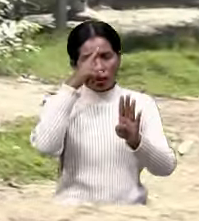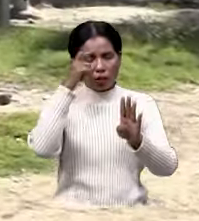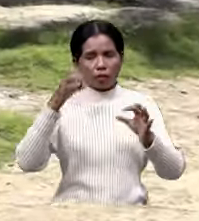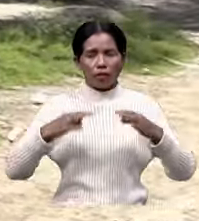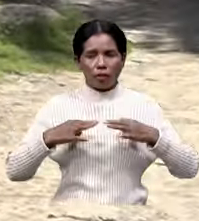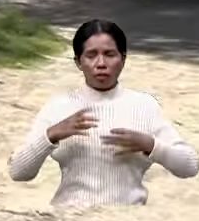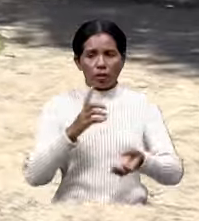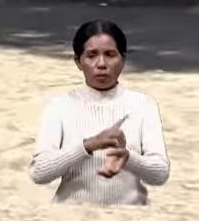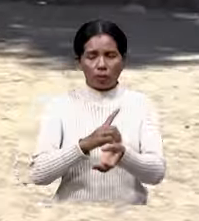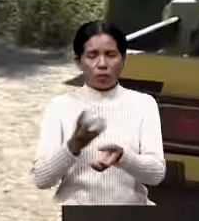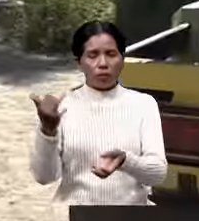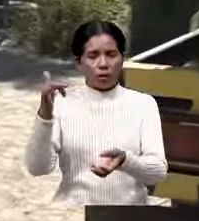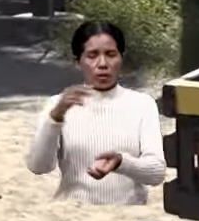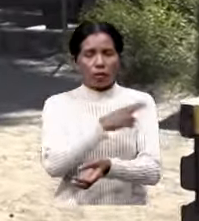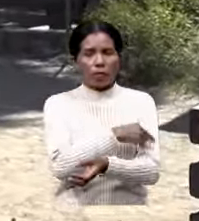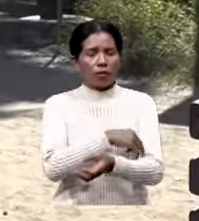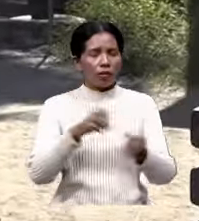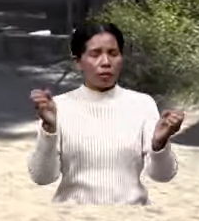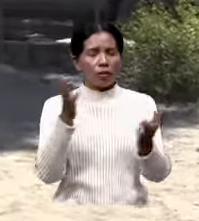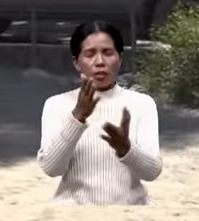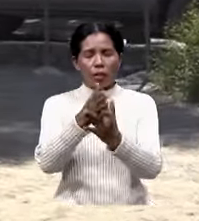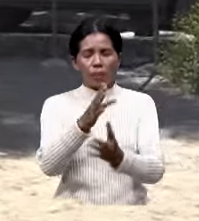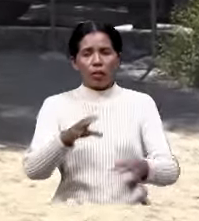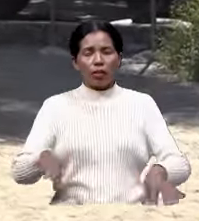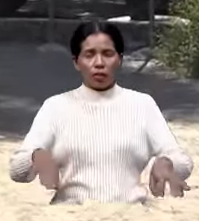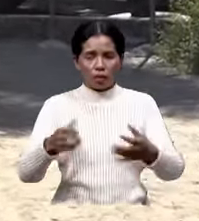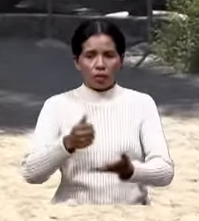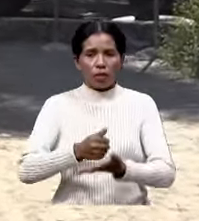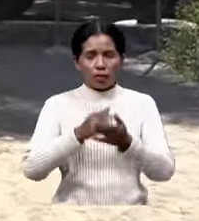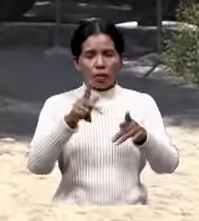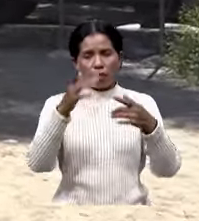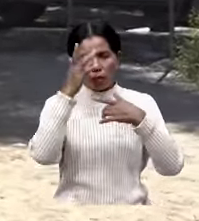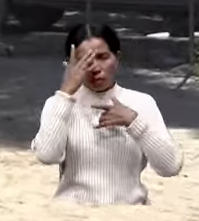Sira e a posto de saúde Siranela, tamba serviço de fo atendimento para paciente